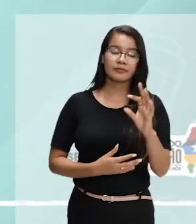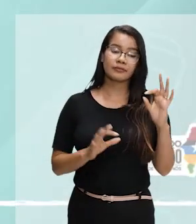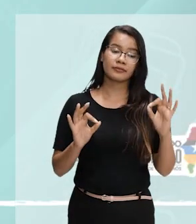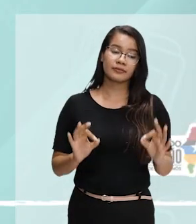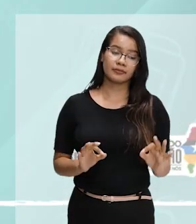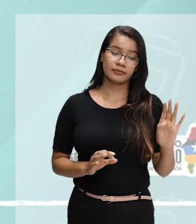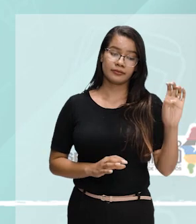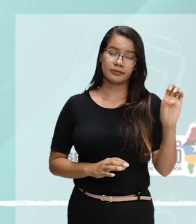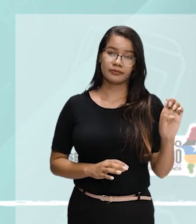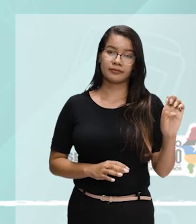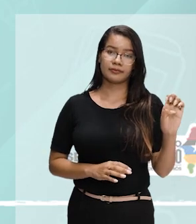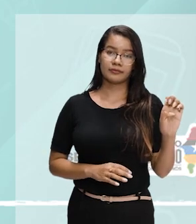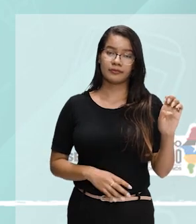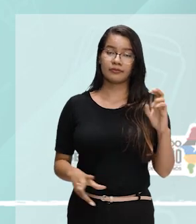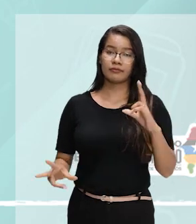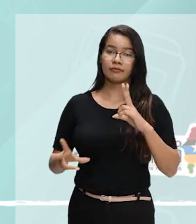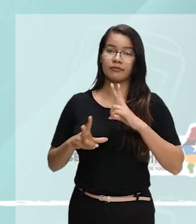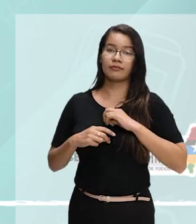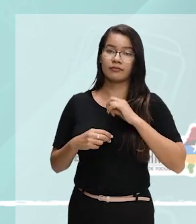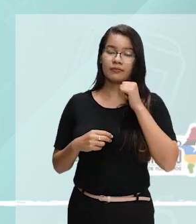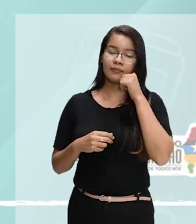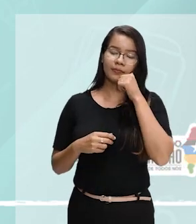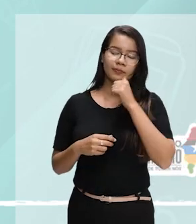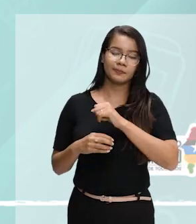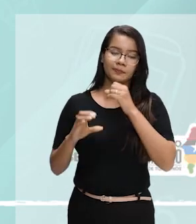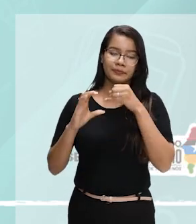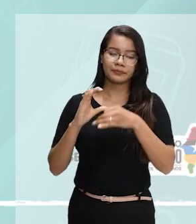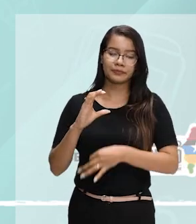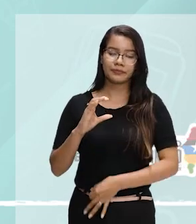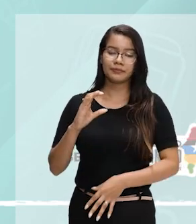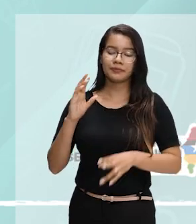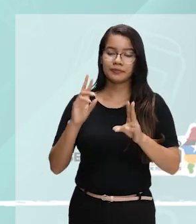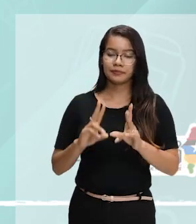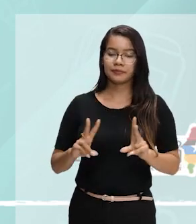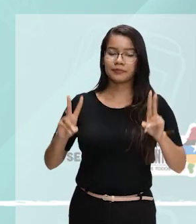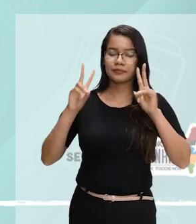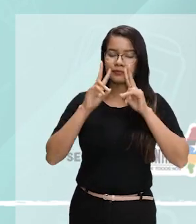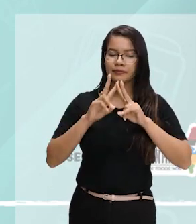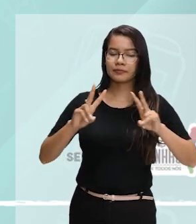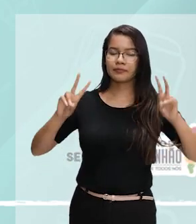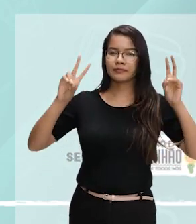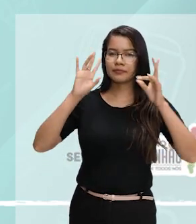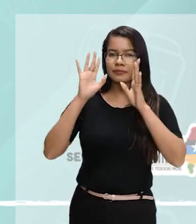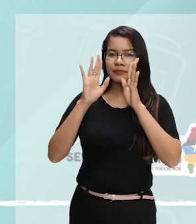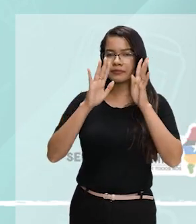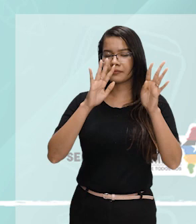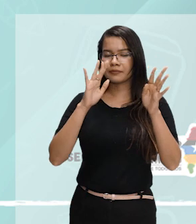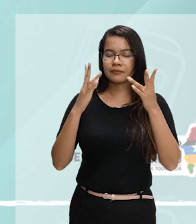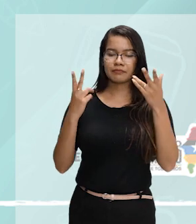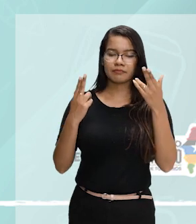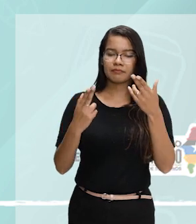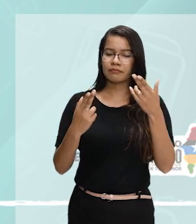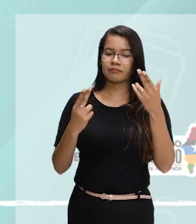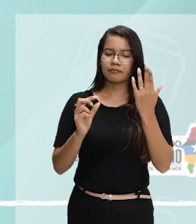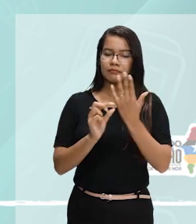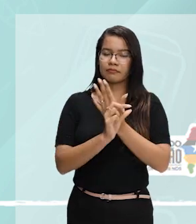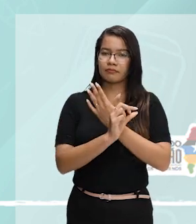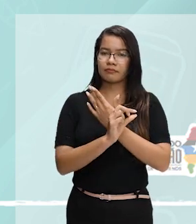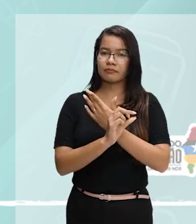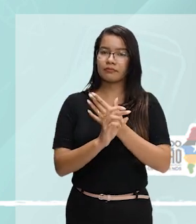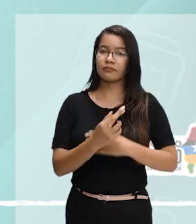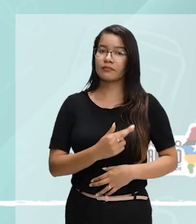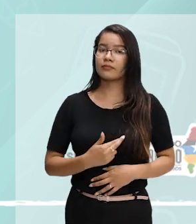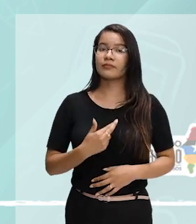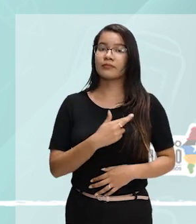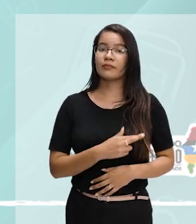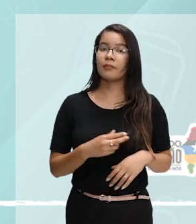A personagem feminina foi caracterizada sob a perspectiva idealizadora típica dos autores românticos. Você pode notar que eu trago